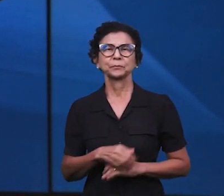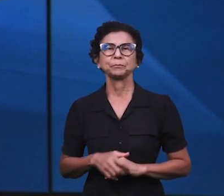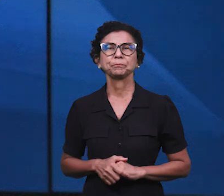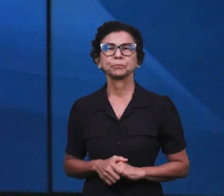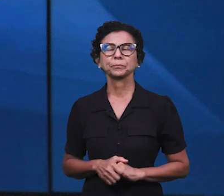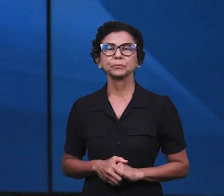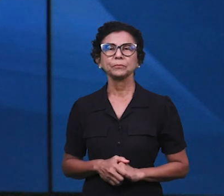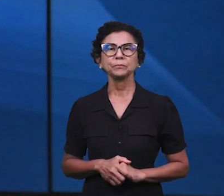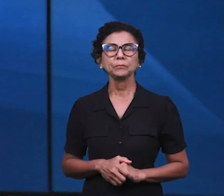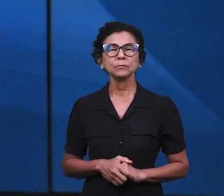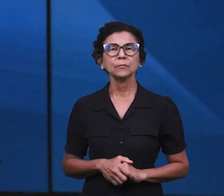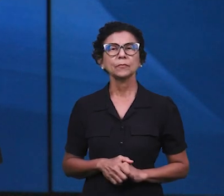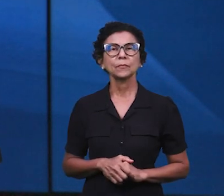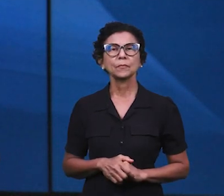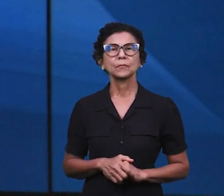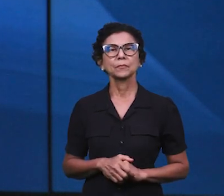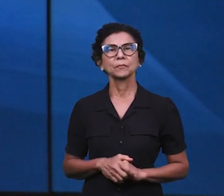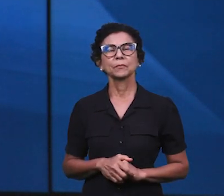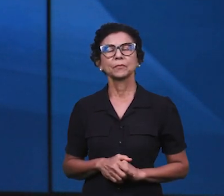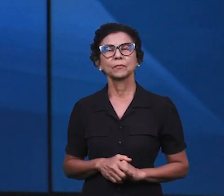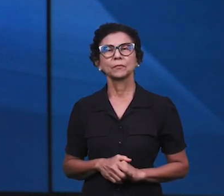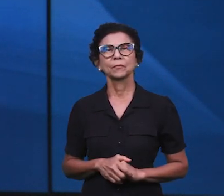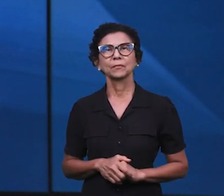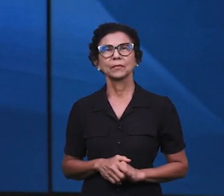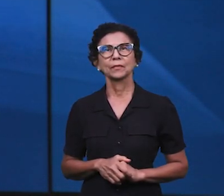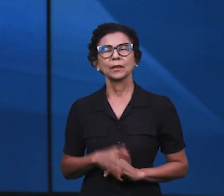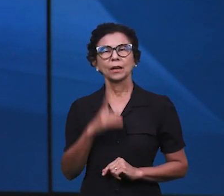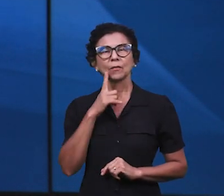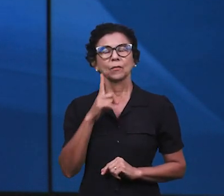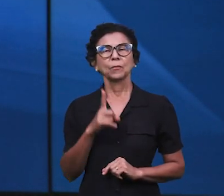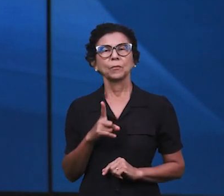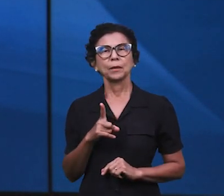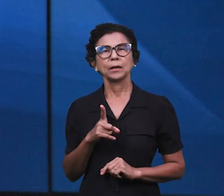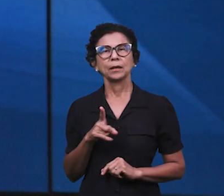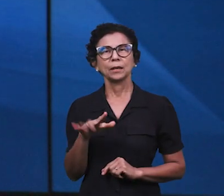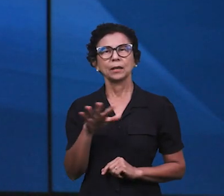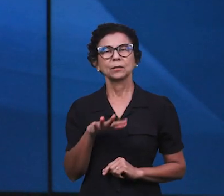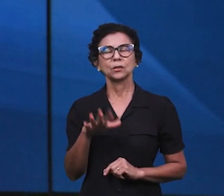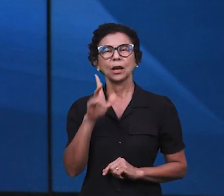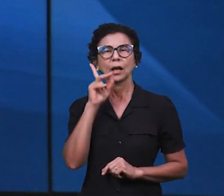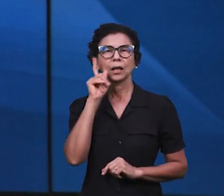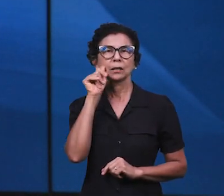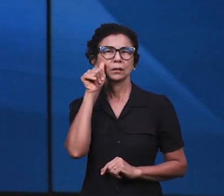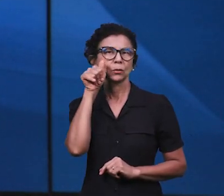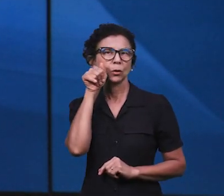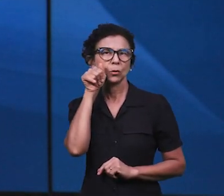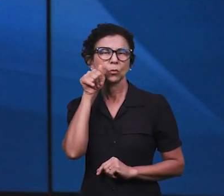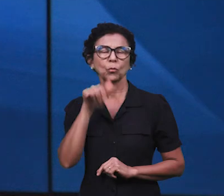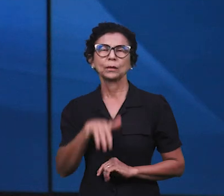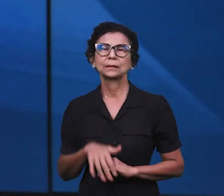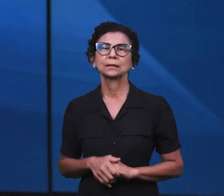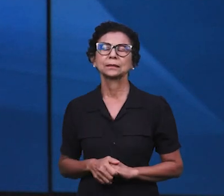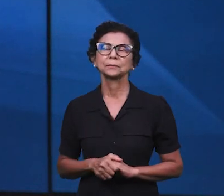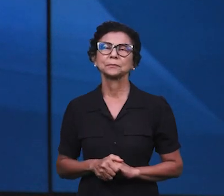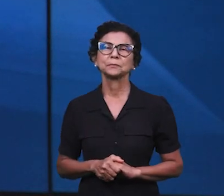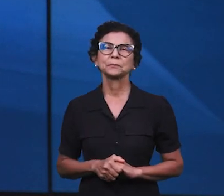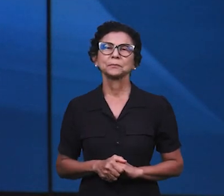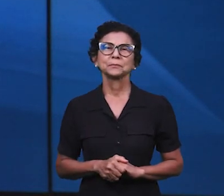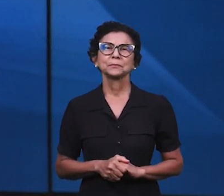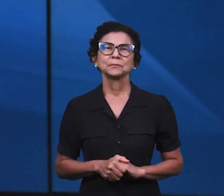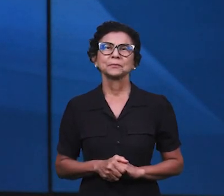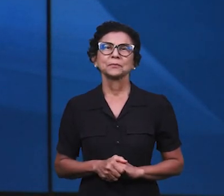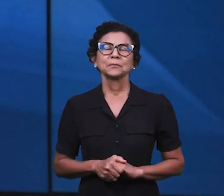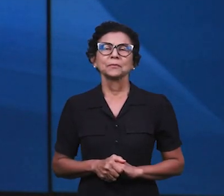primeiramente uma participação lá de Alagoas. Quem vai participar é a Raquel Andrade, lá de Arapiraca, lá de